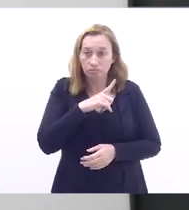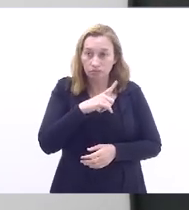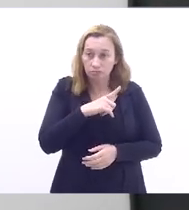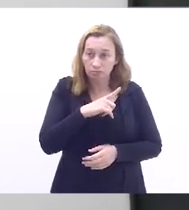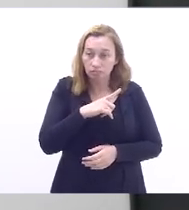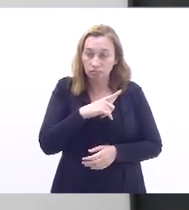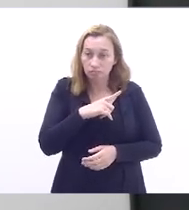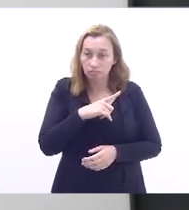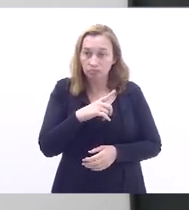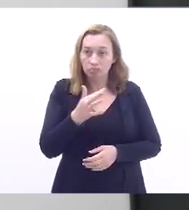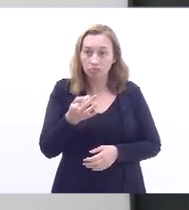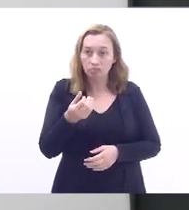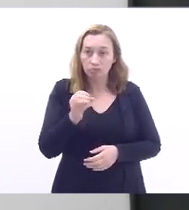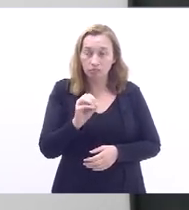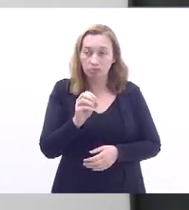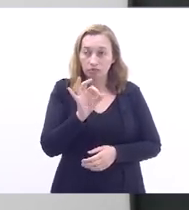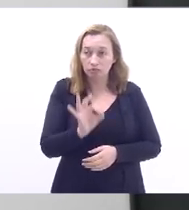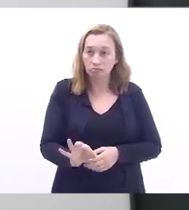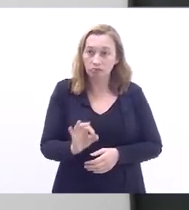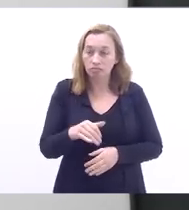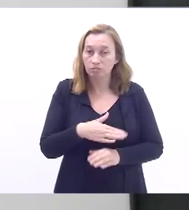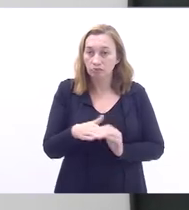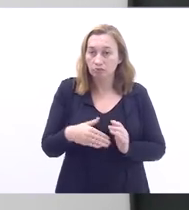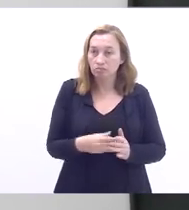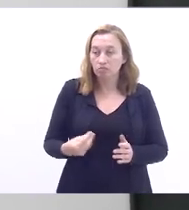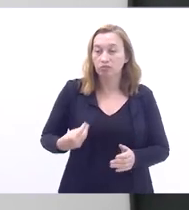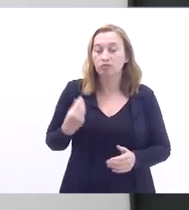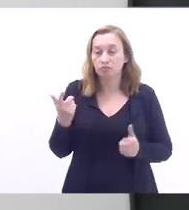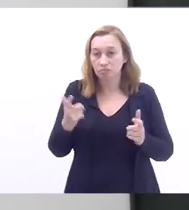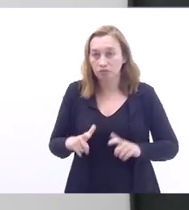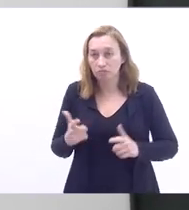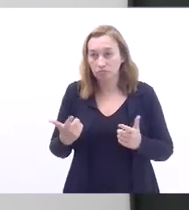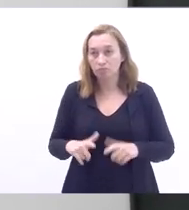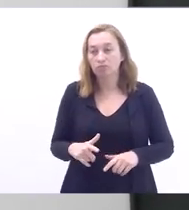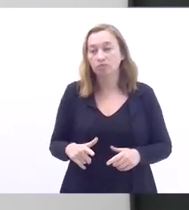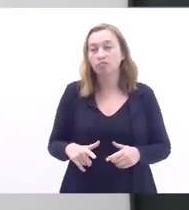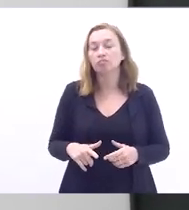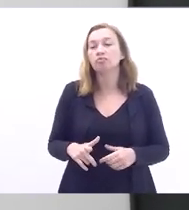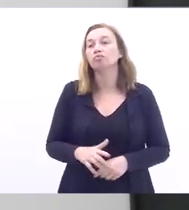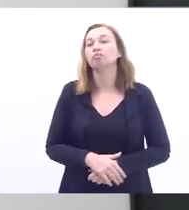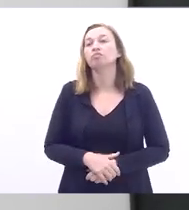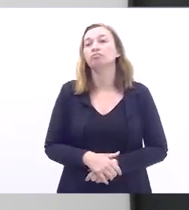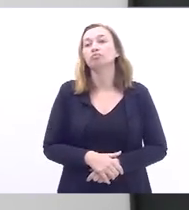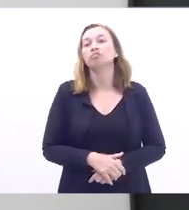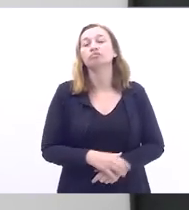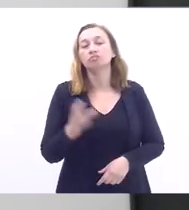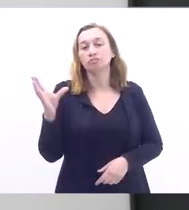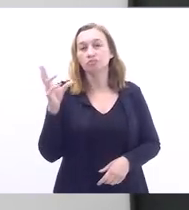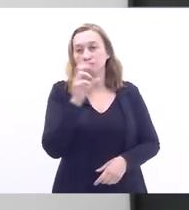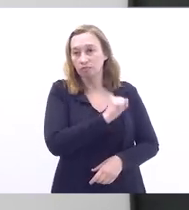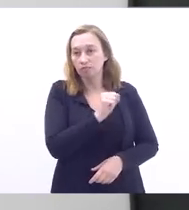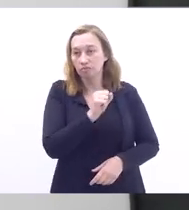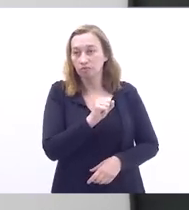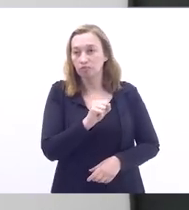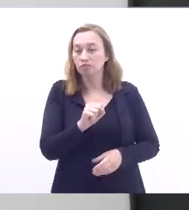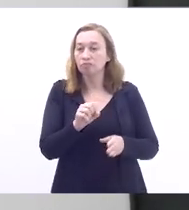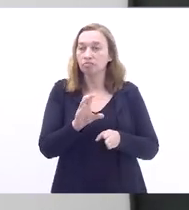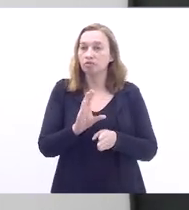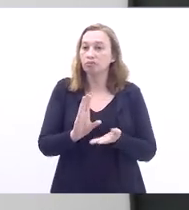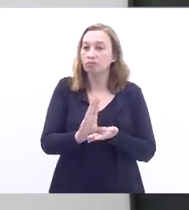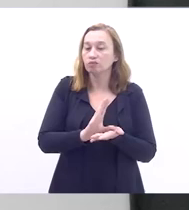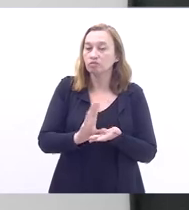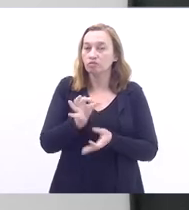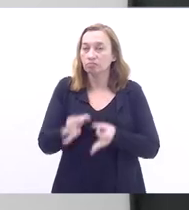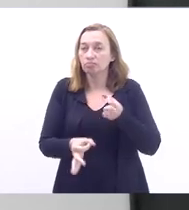de todos os presentes é porque tem esses o tipo de votação dentro do próprio conselho Universitário rapidamente e se faz uma consulta